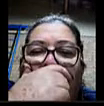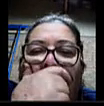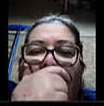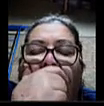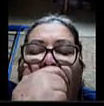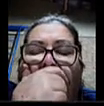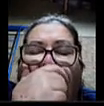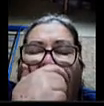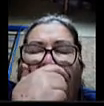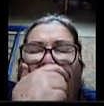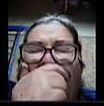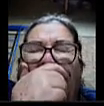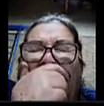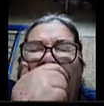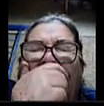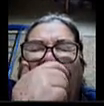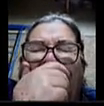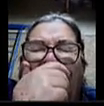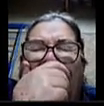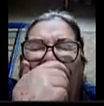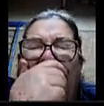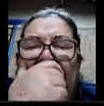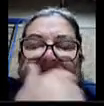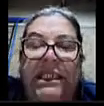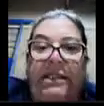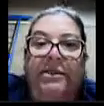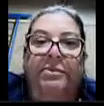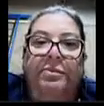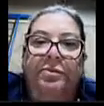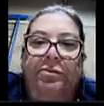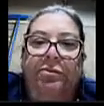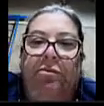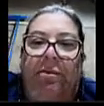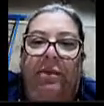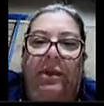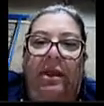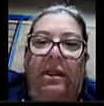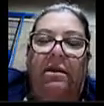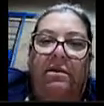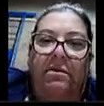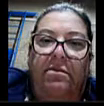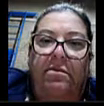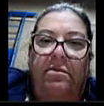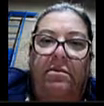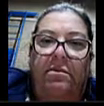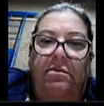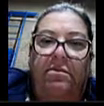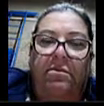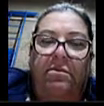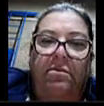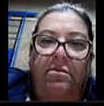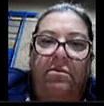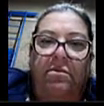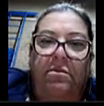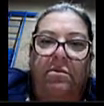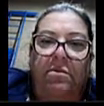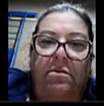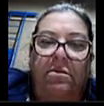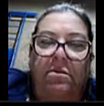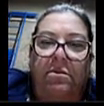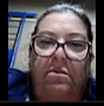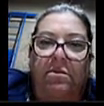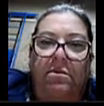é tão incomum esses quadros andarem juntos, tá? Então, a gente pode ter comorbidades, então, a criança tem uma dislexia e uma